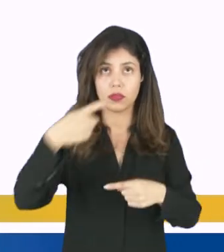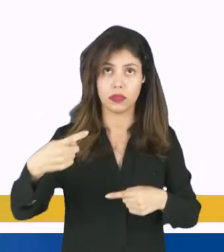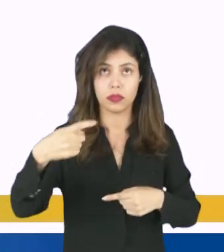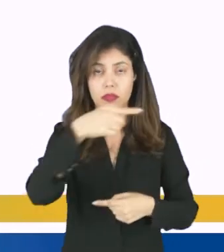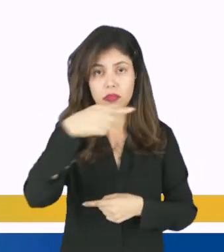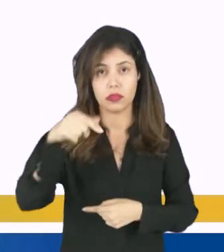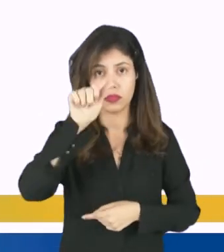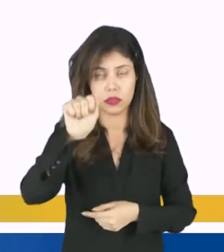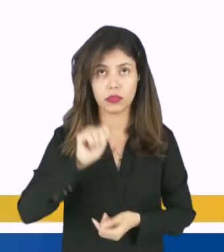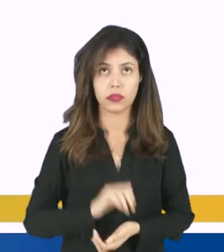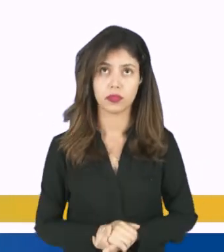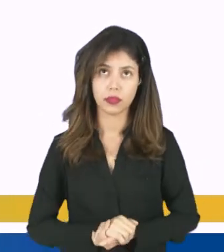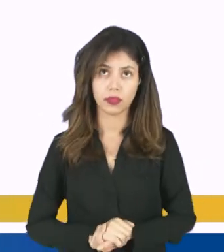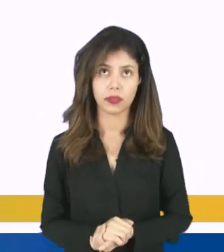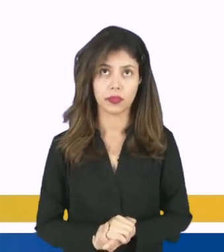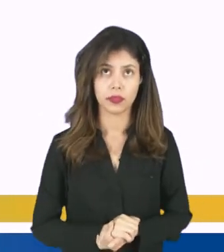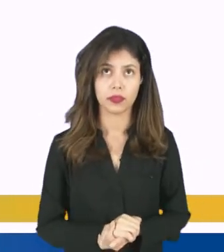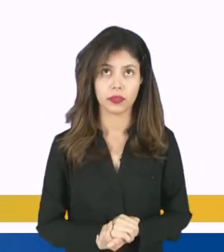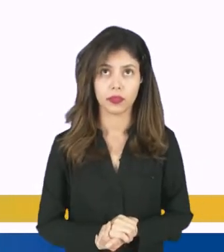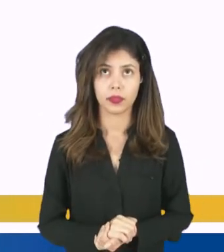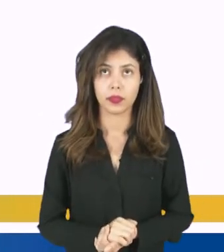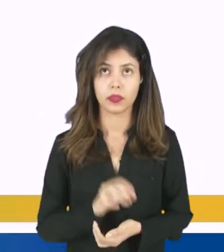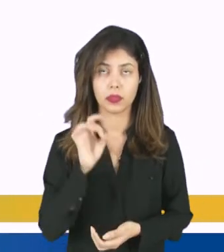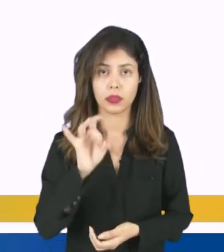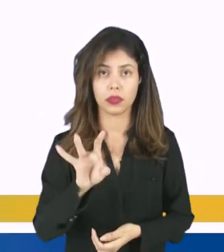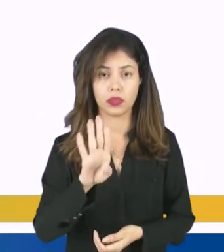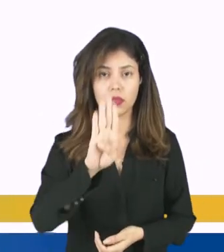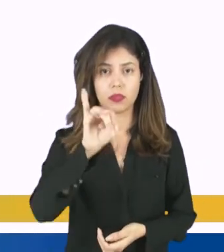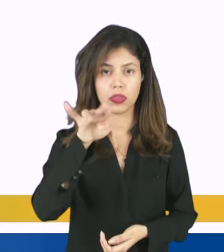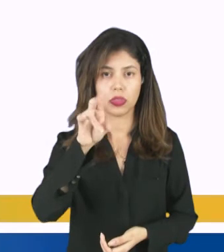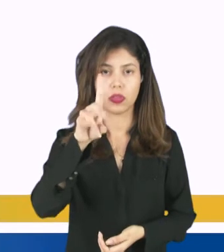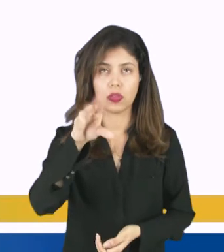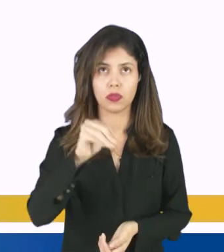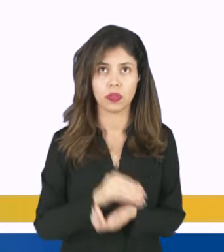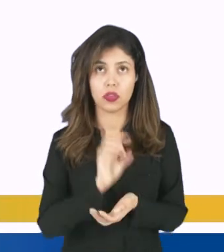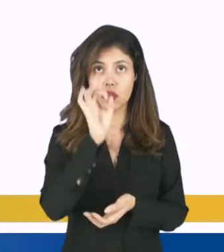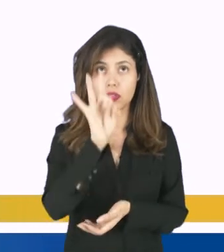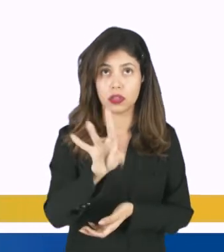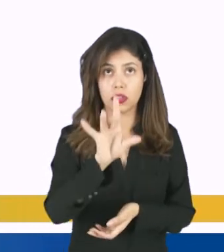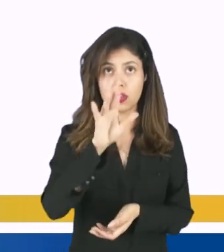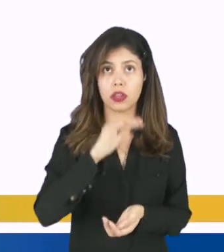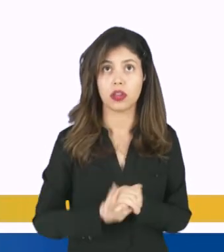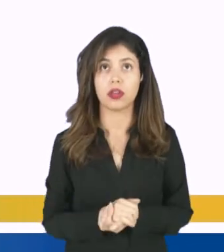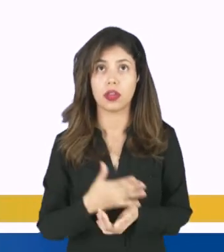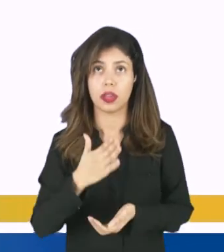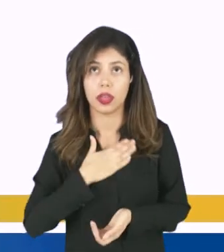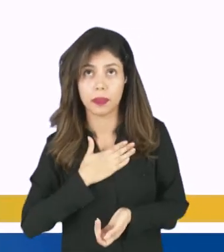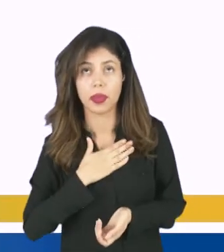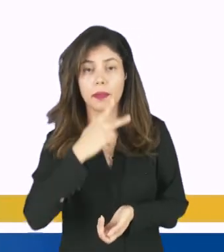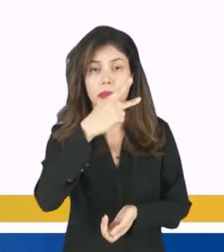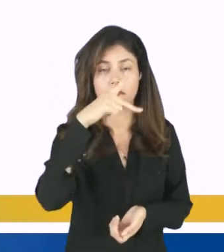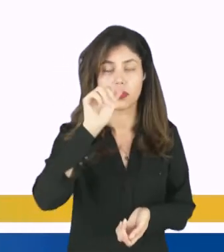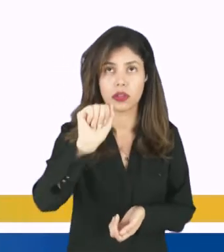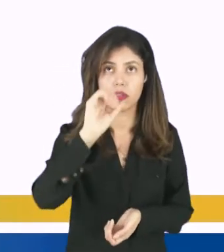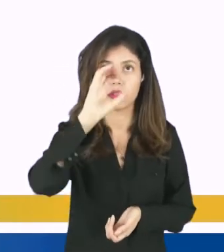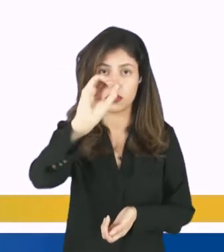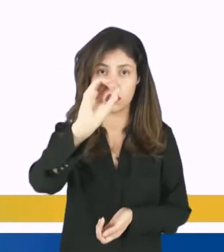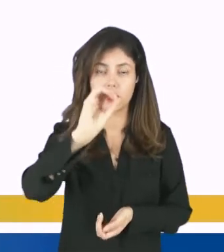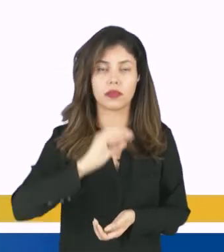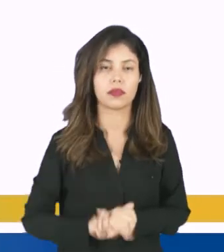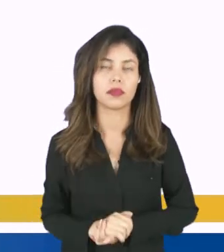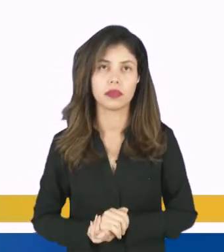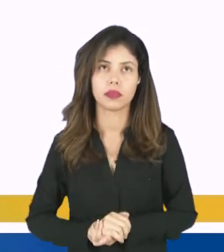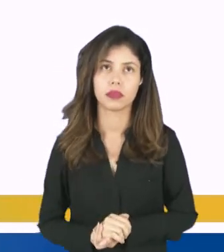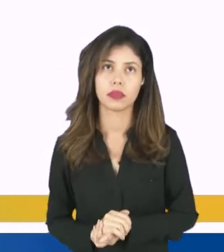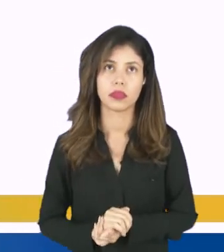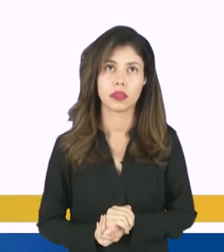igual a menos 1 elevado à quinta potência, mais 3 vezes menos 1 elevado à quarta, mais 2 vezes menos